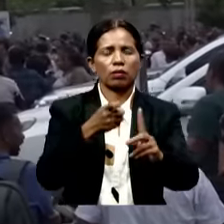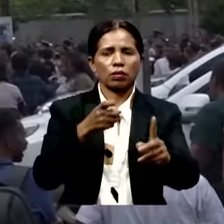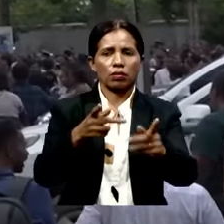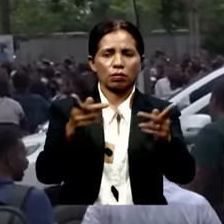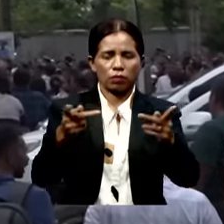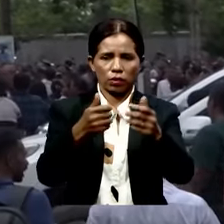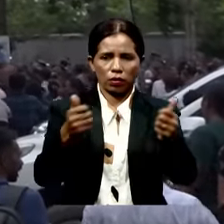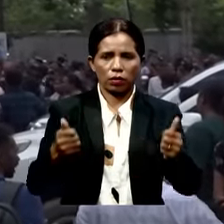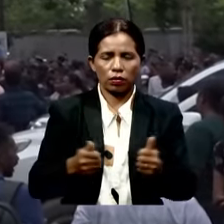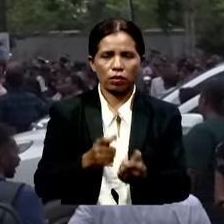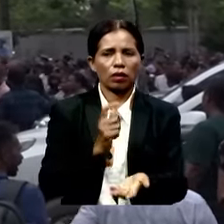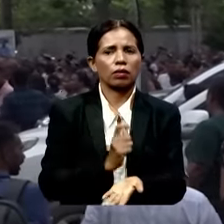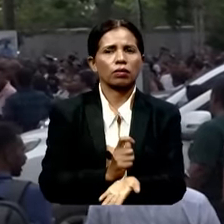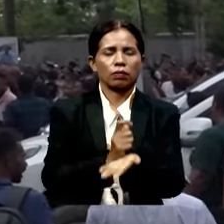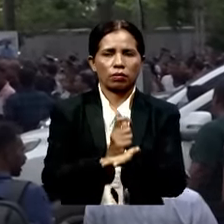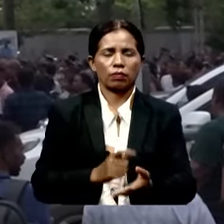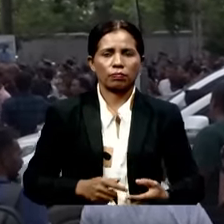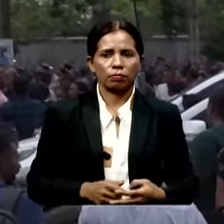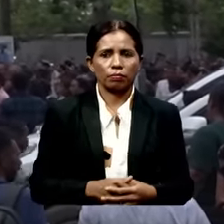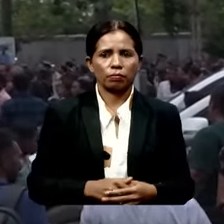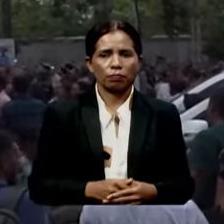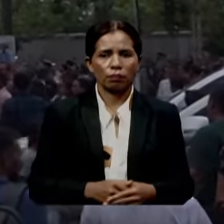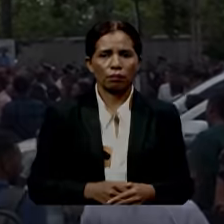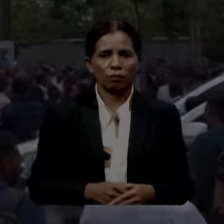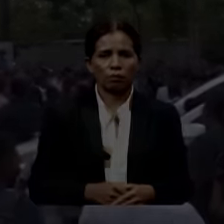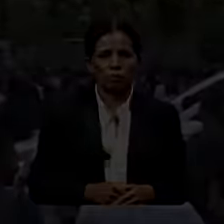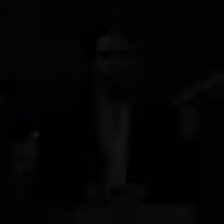husi posto administrativo atauru, Gasparinha de Souza, Dilma Suzeti, Ziemen.